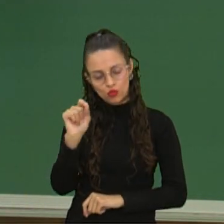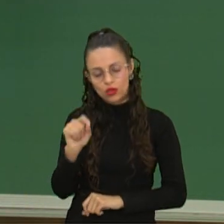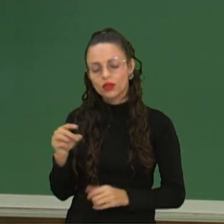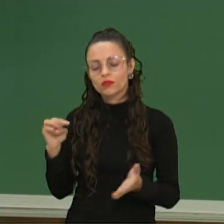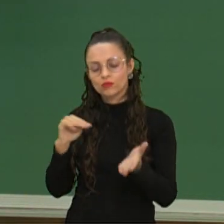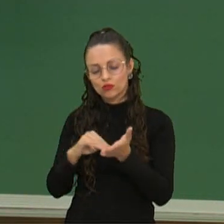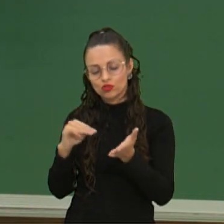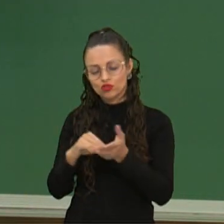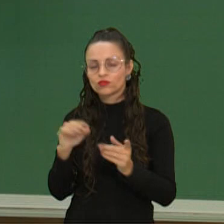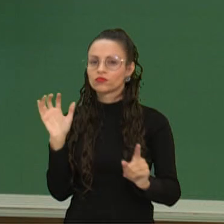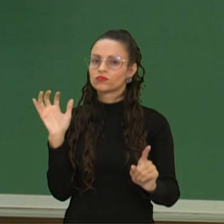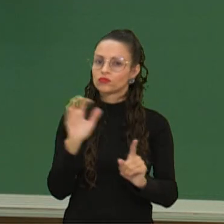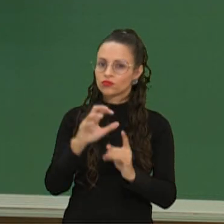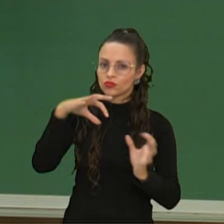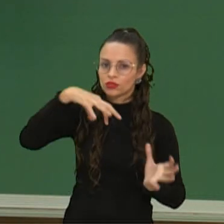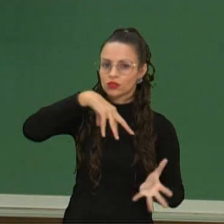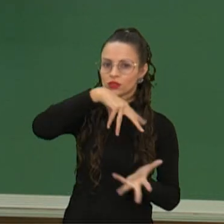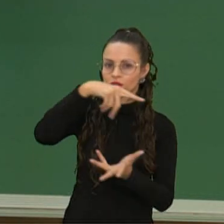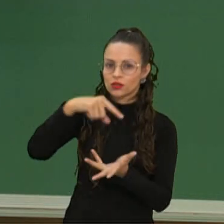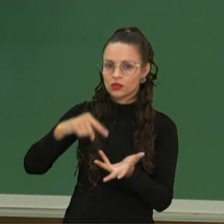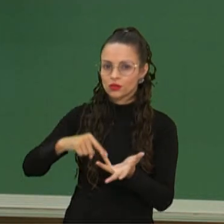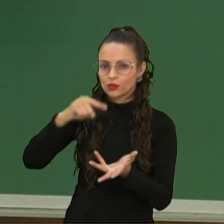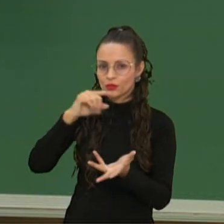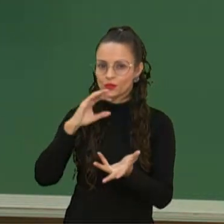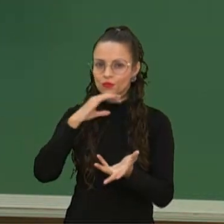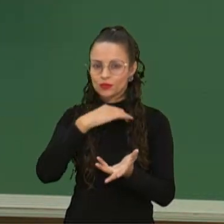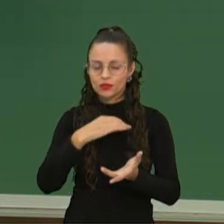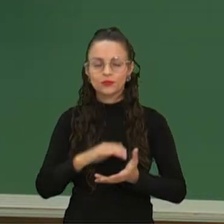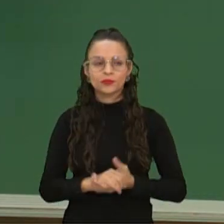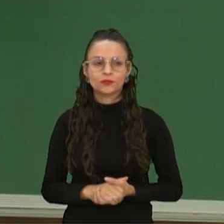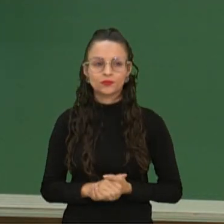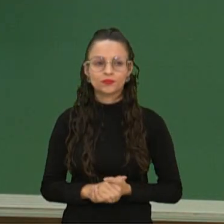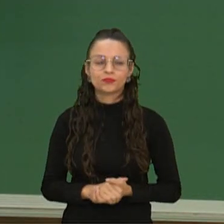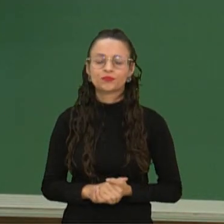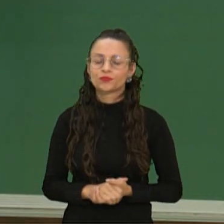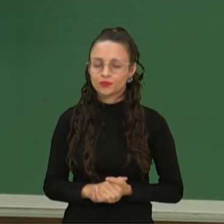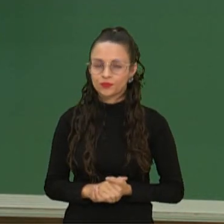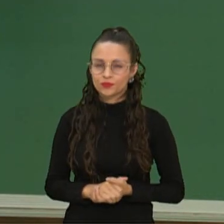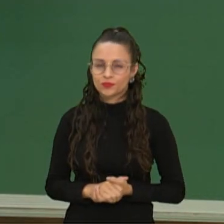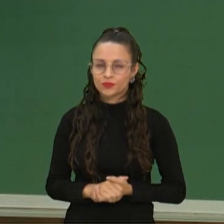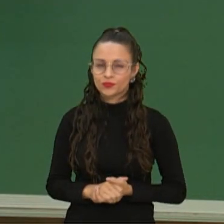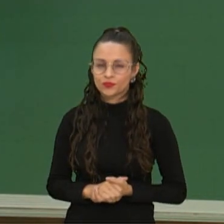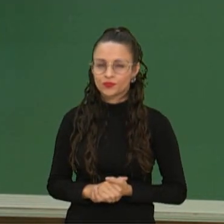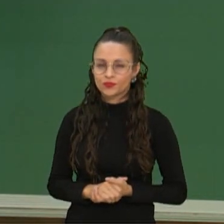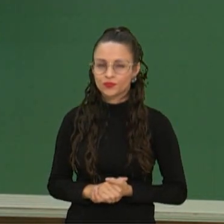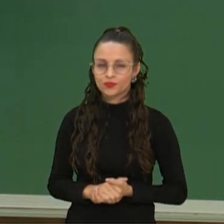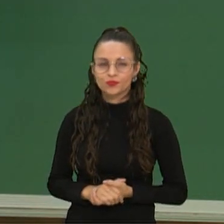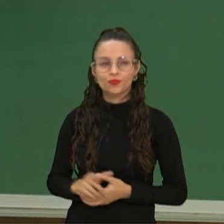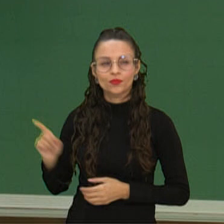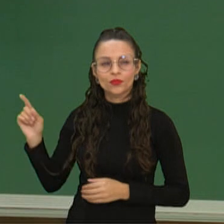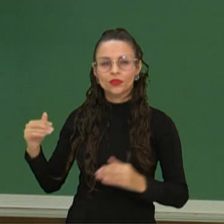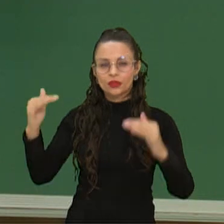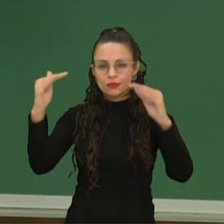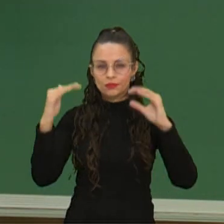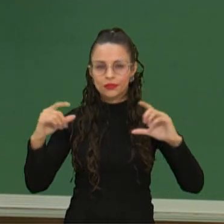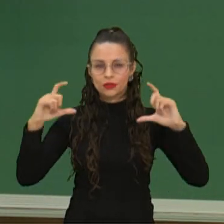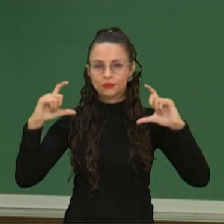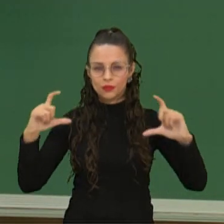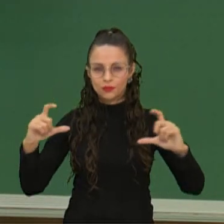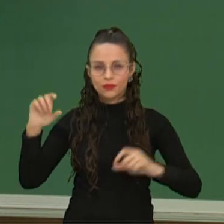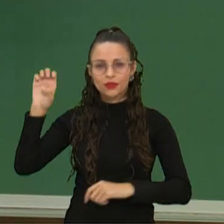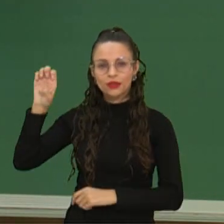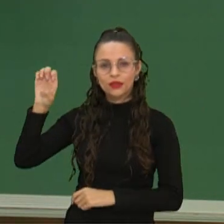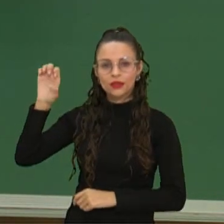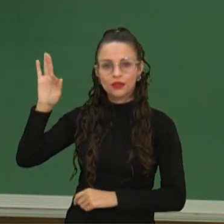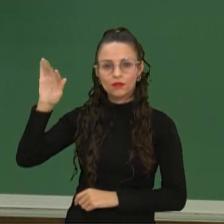aquecimento global. Essa parte aqui de baixo, ele fala especificadamente, do the greenhouse effect, do efeito estufa, tá